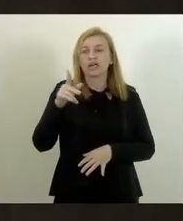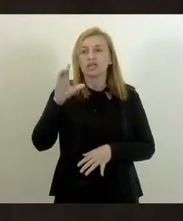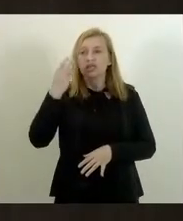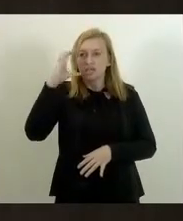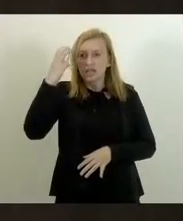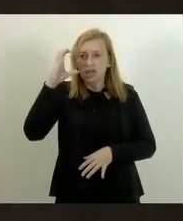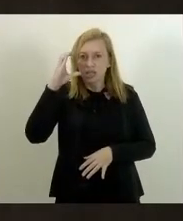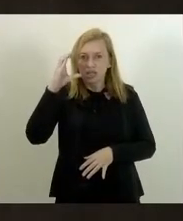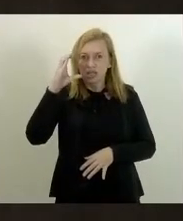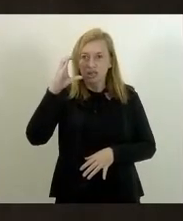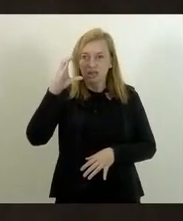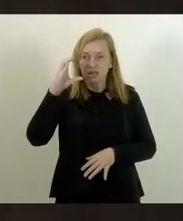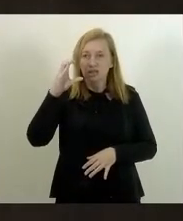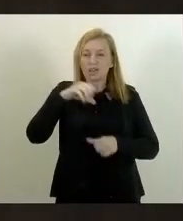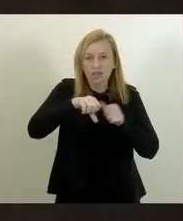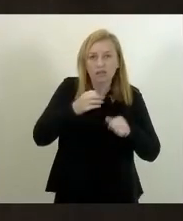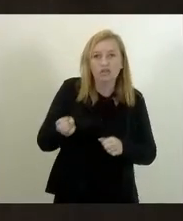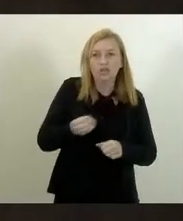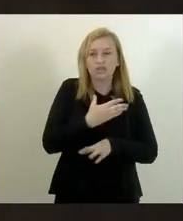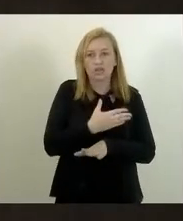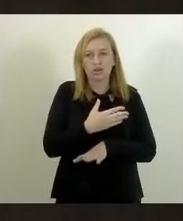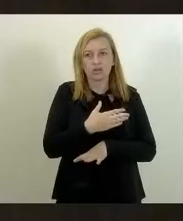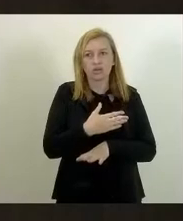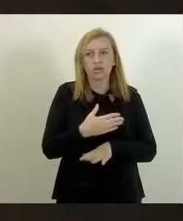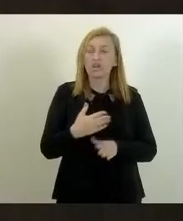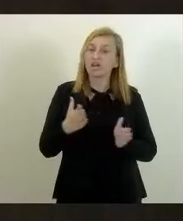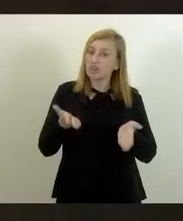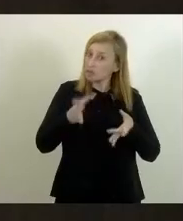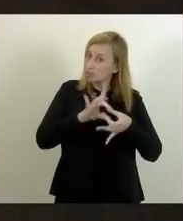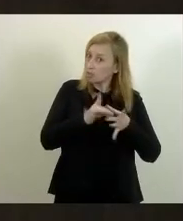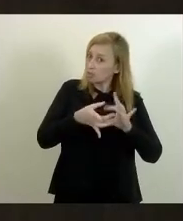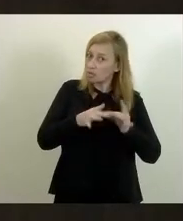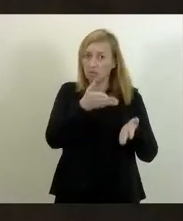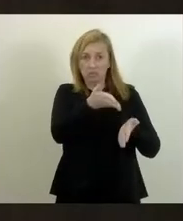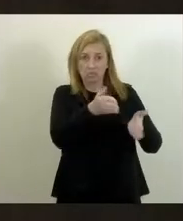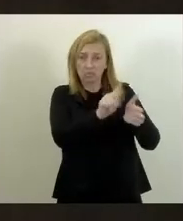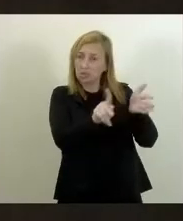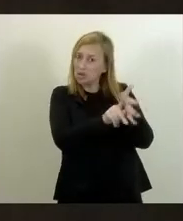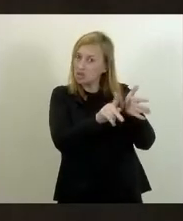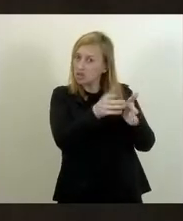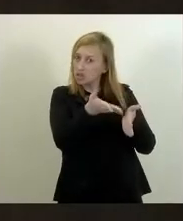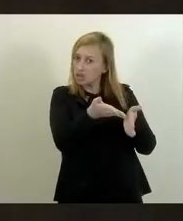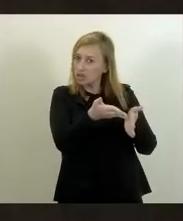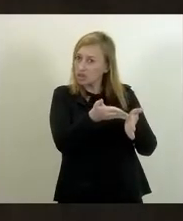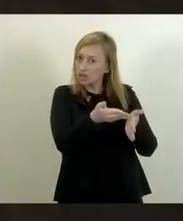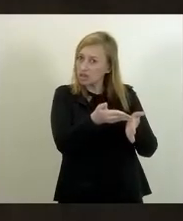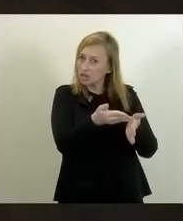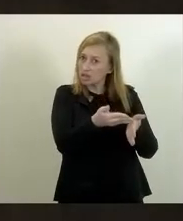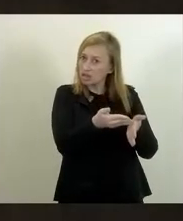inovação como eixo do desenvolvimento, e nesse contexto haja um projeto